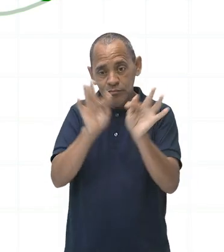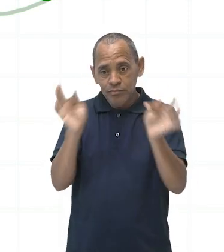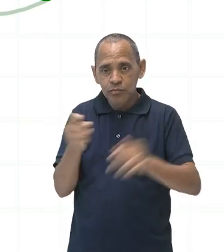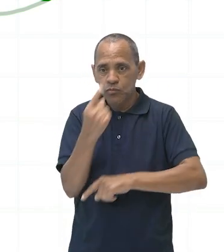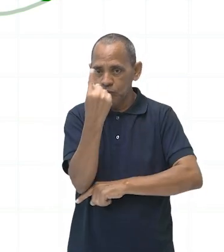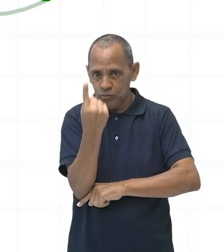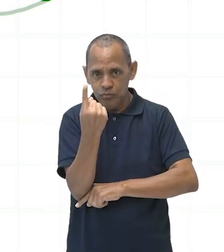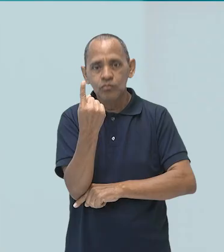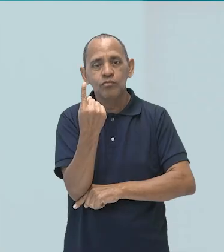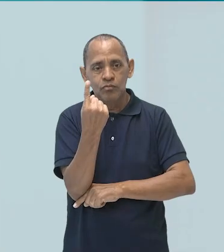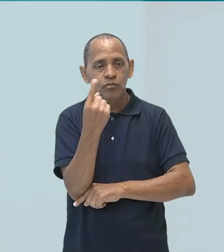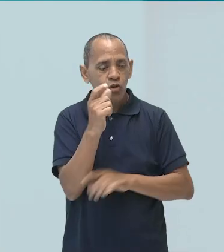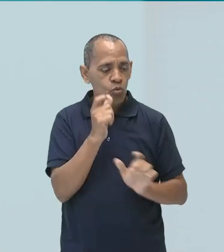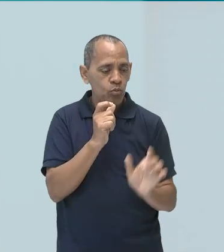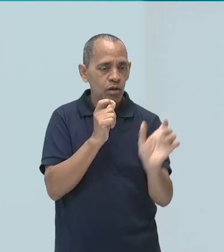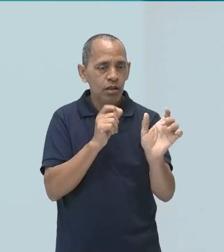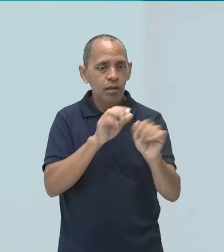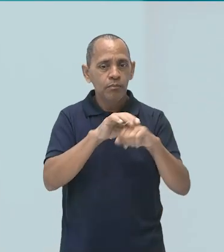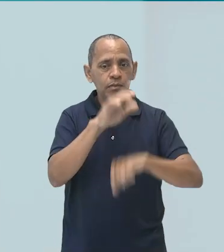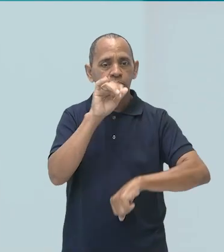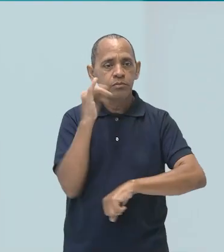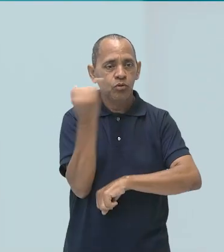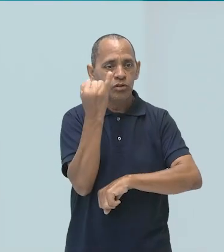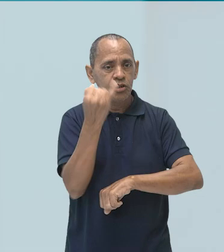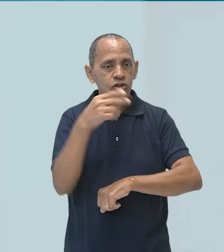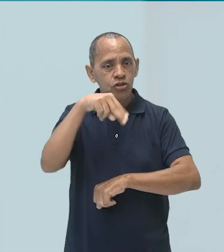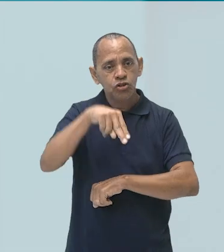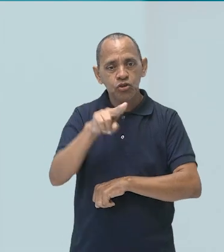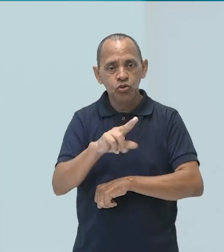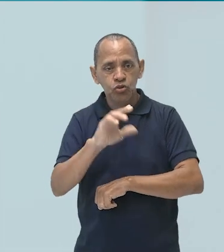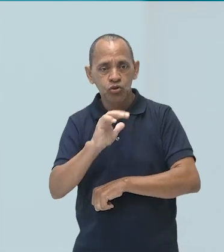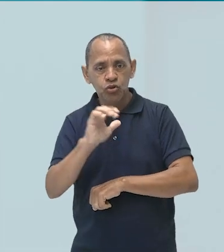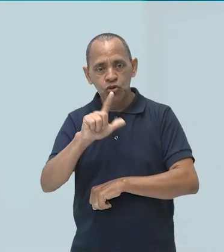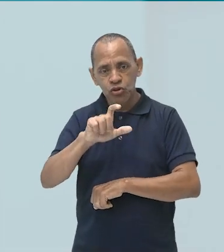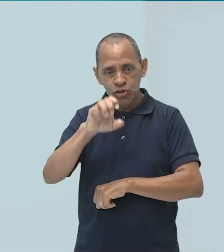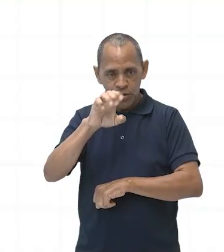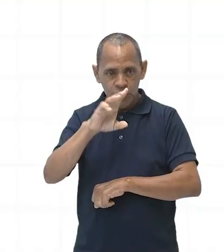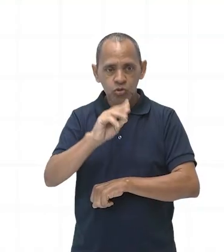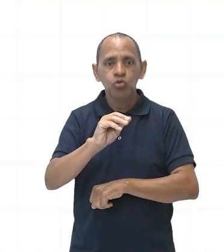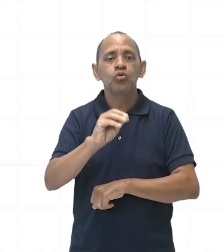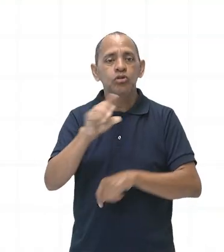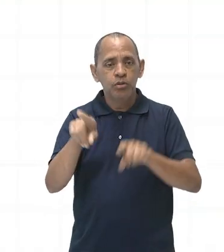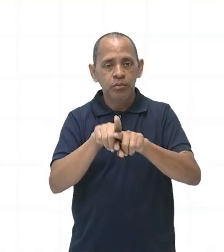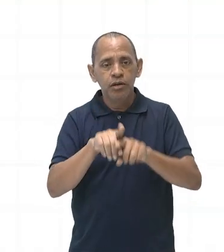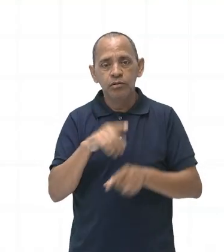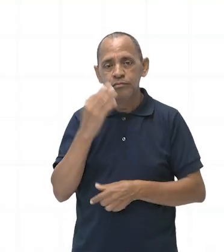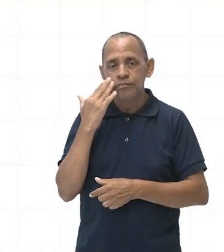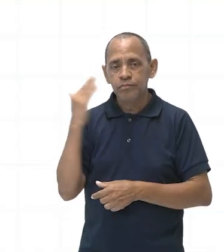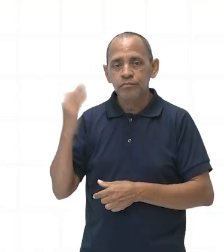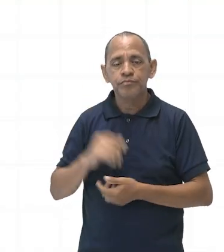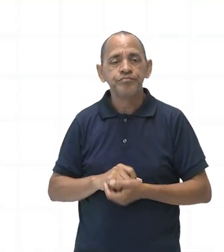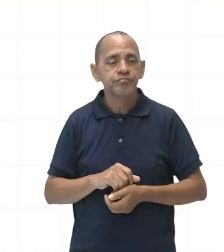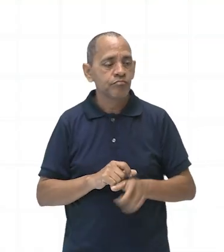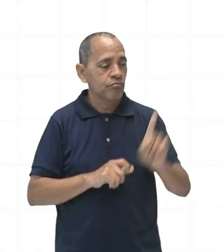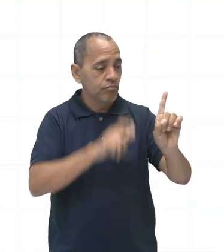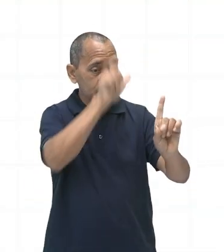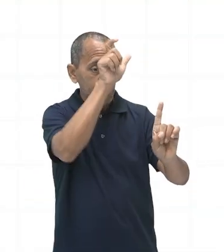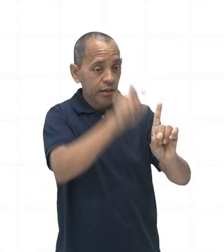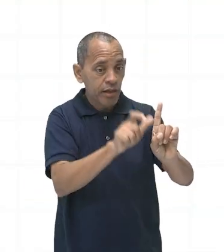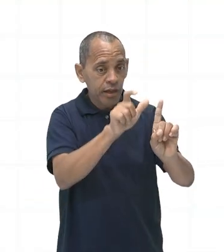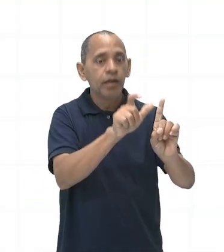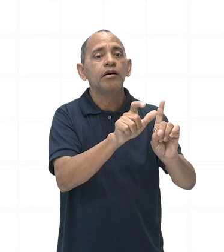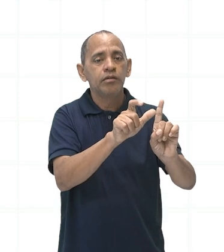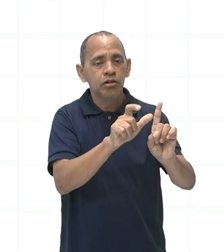vamos ao sujeito composto, a um outro tipo de sujeito. Então, vamos lá. O sujeito composto, gente, é